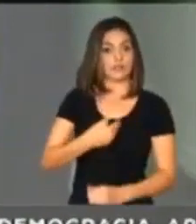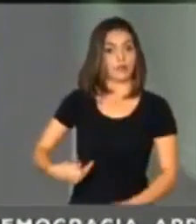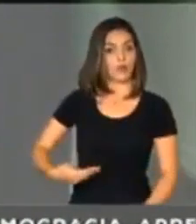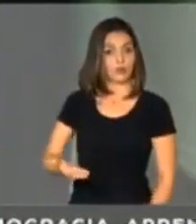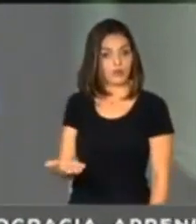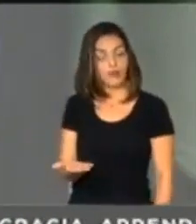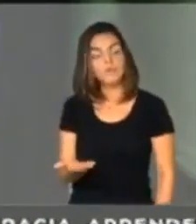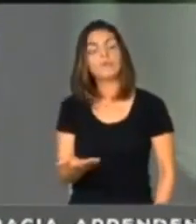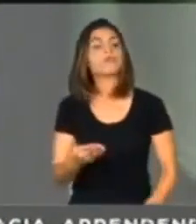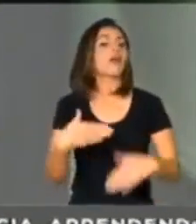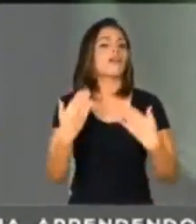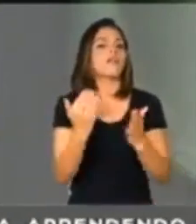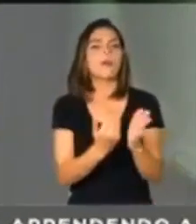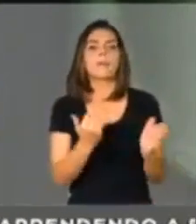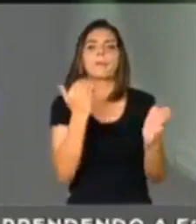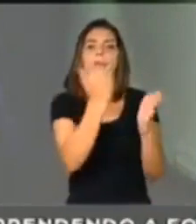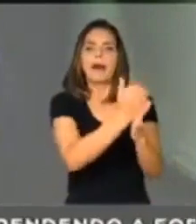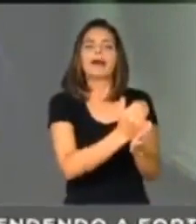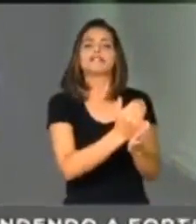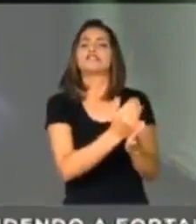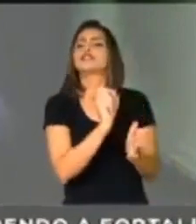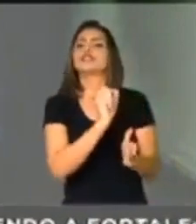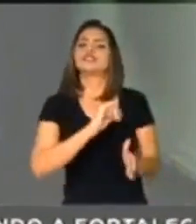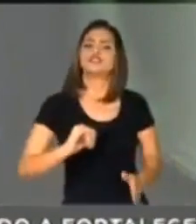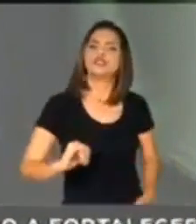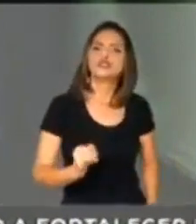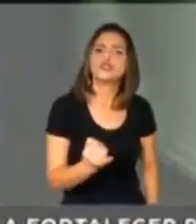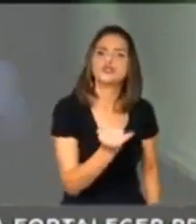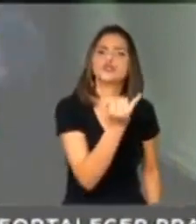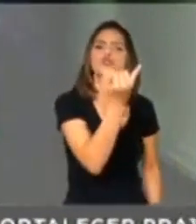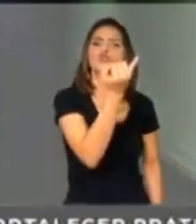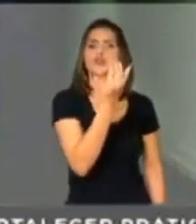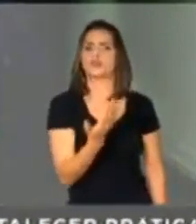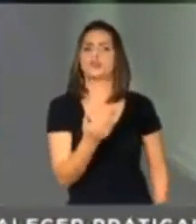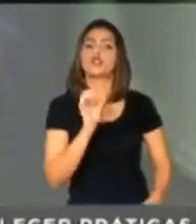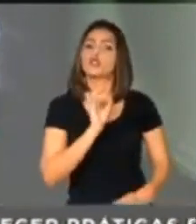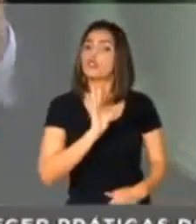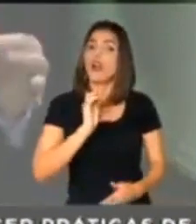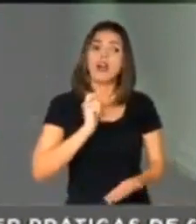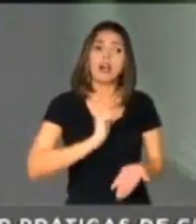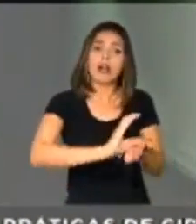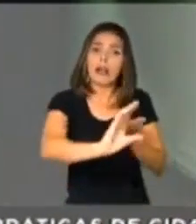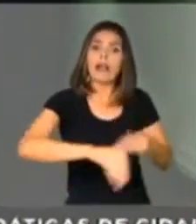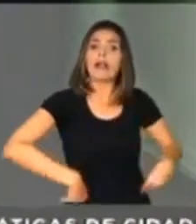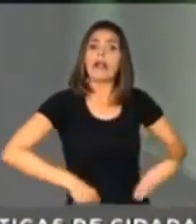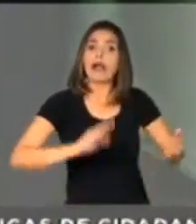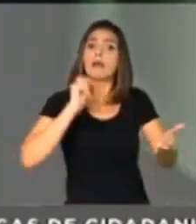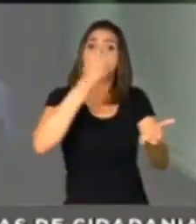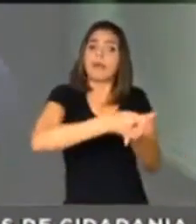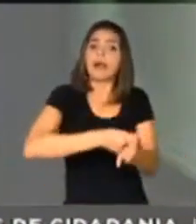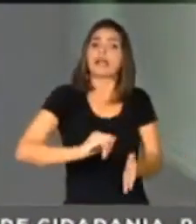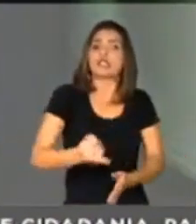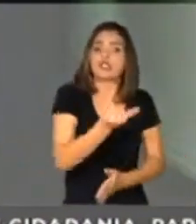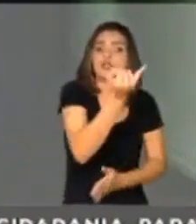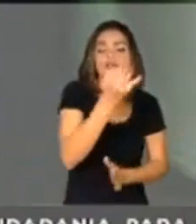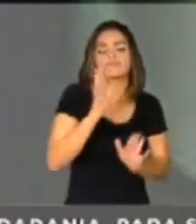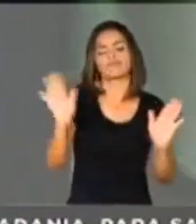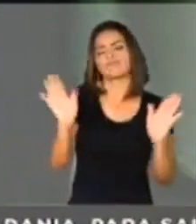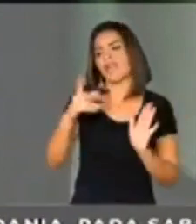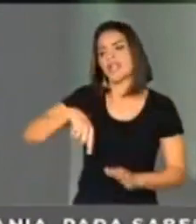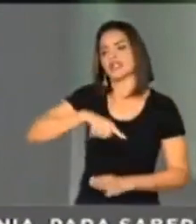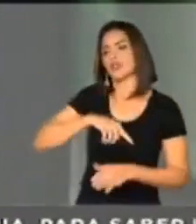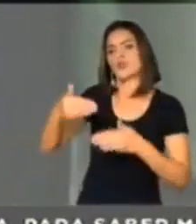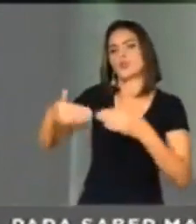brasileira, e com isso aumentar a quantidade de juros pagos. Nós não concordamos com isso. Além do que,